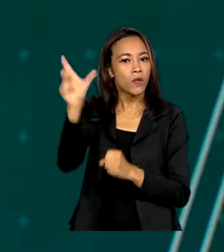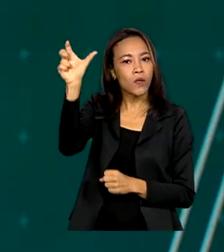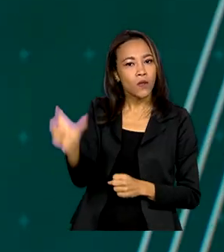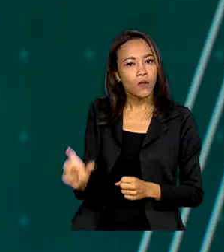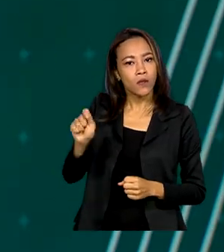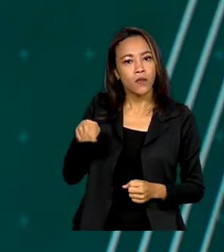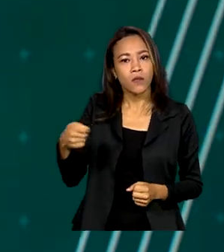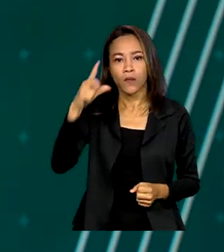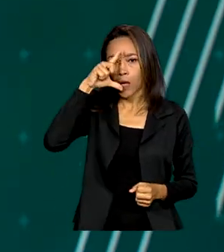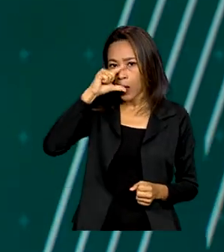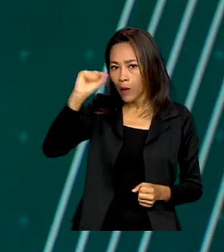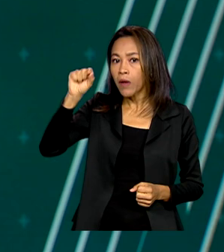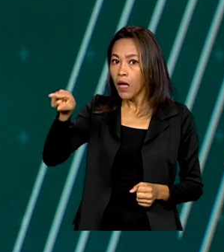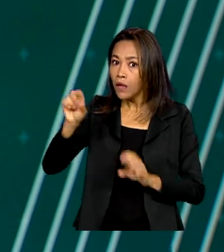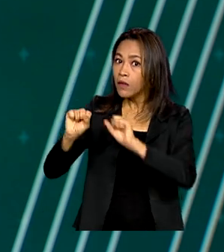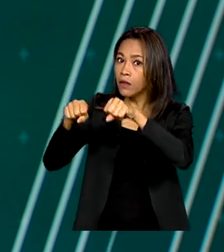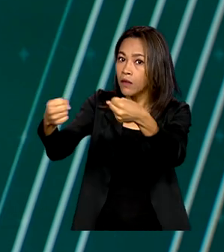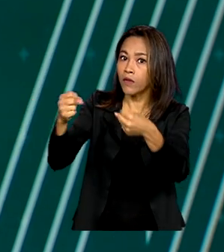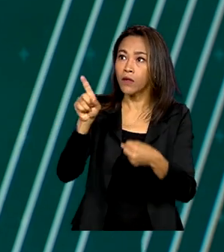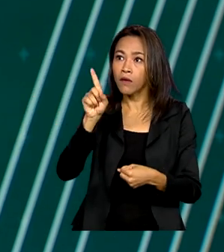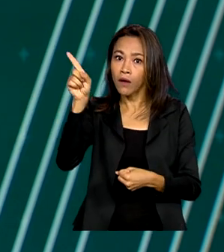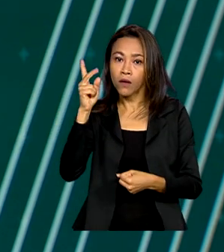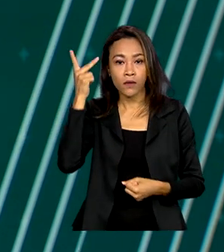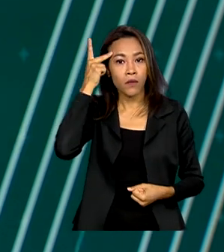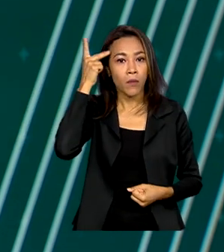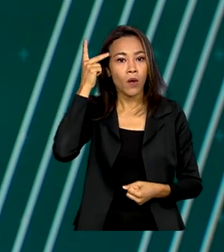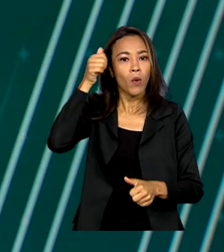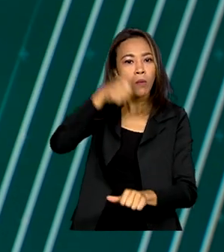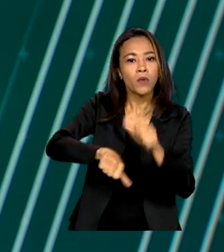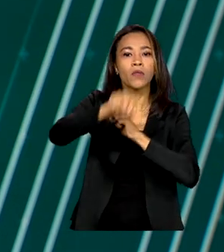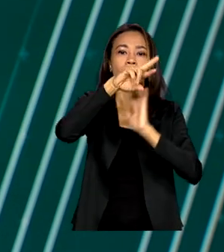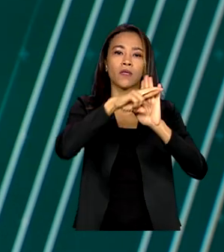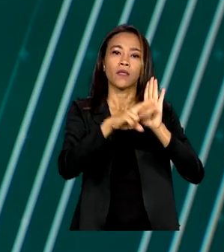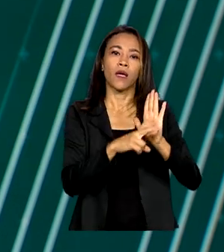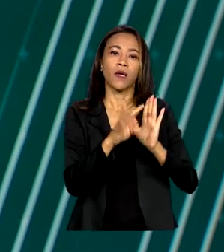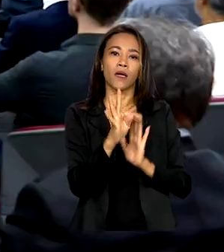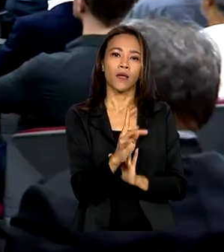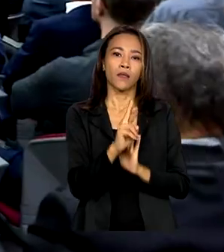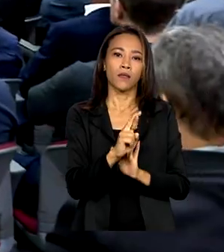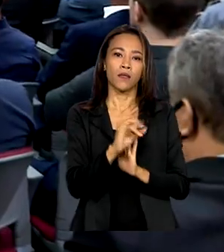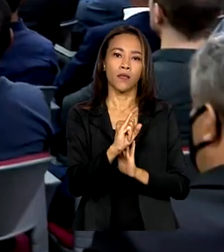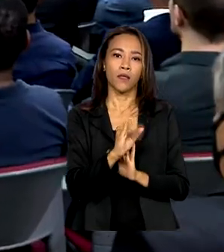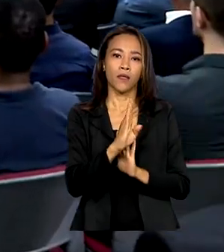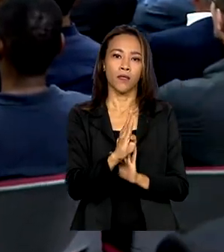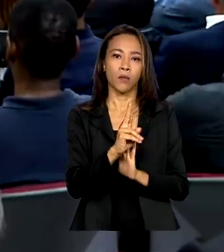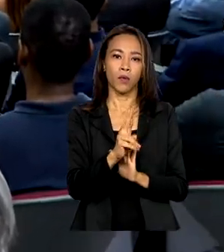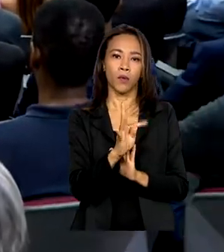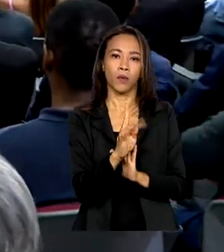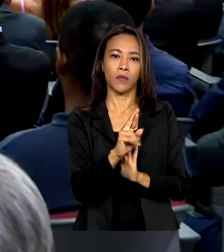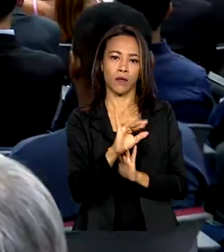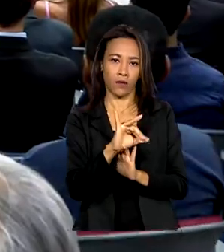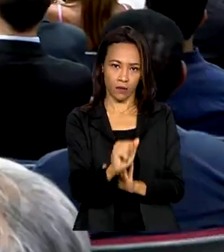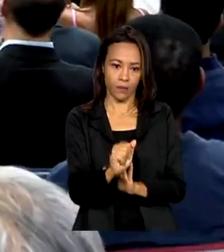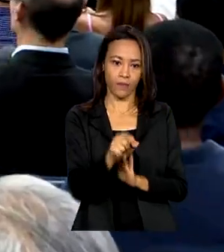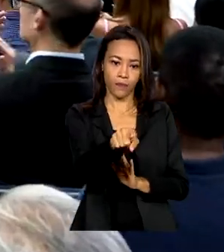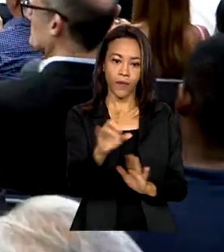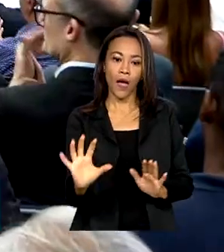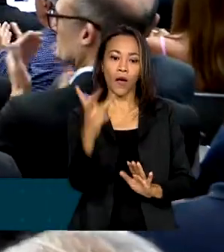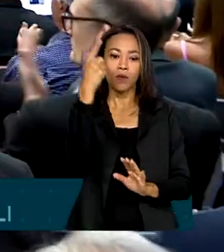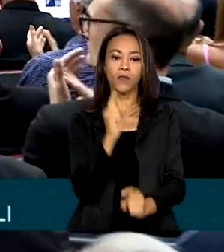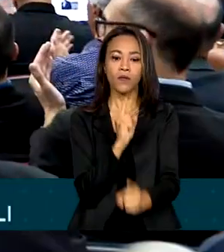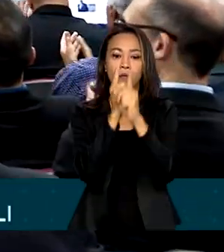defendeu em São Paulo a realização de uma reforma tributária ainda este ano. A defesa ocorreu em São Paulo,